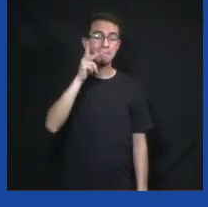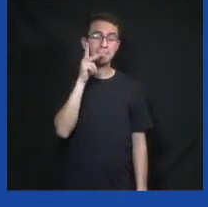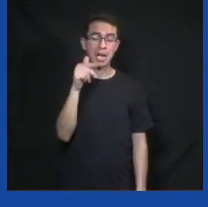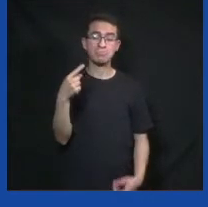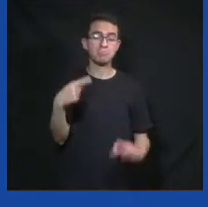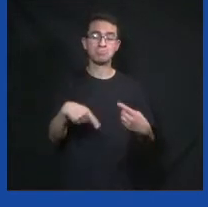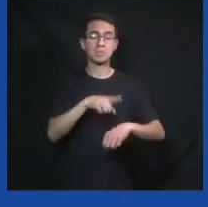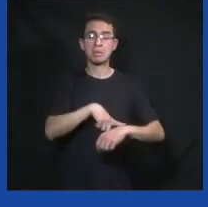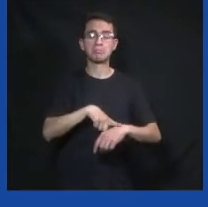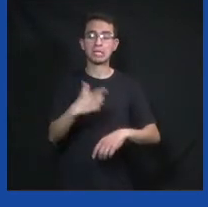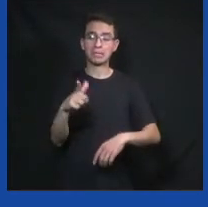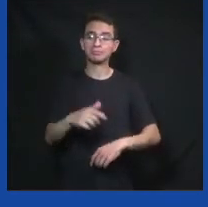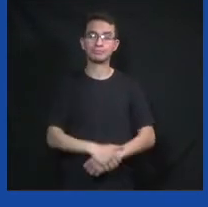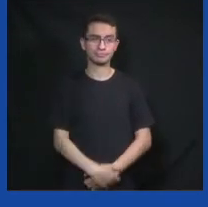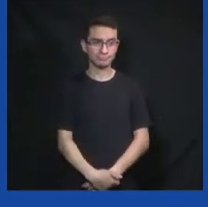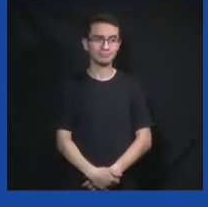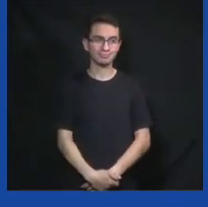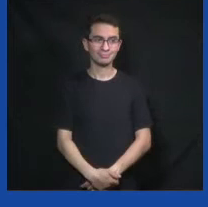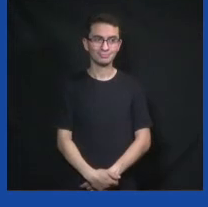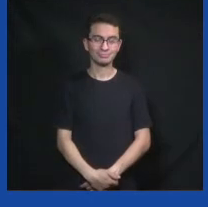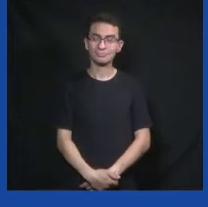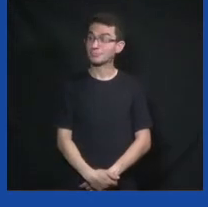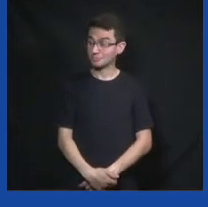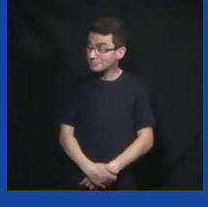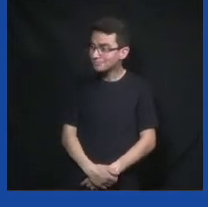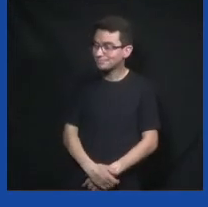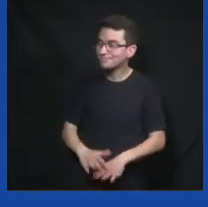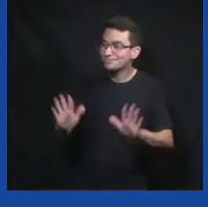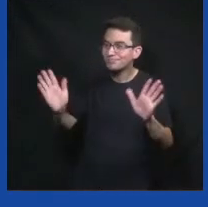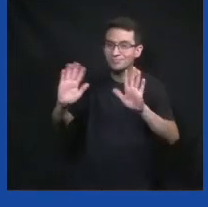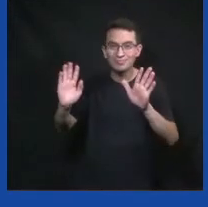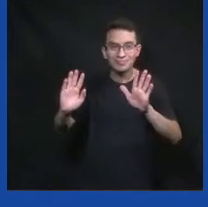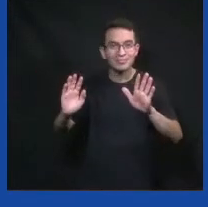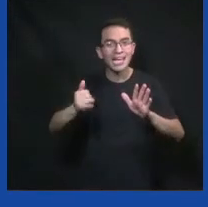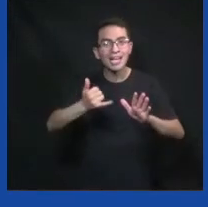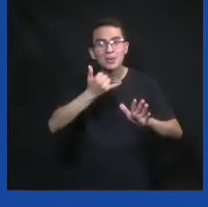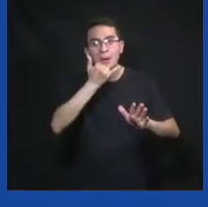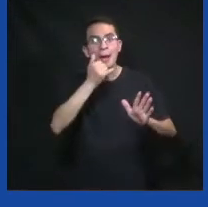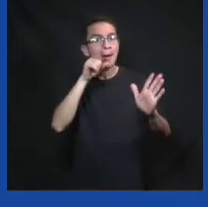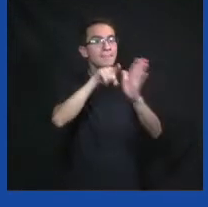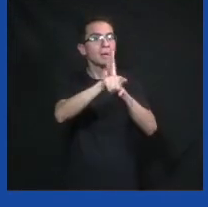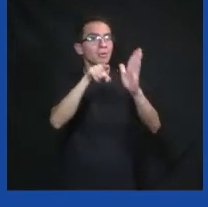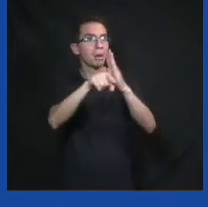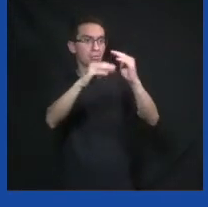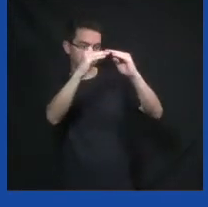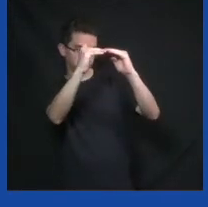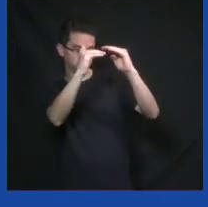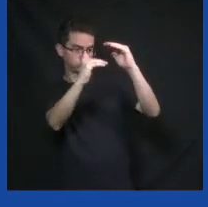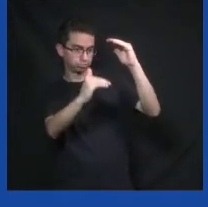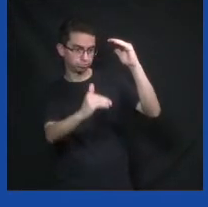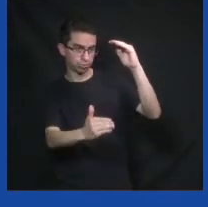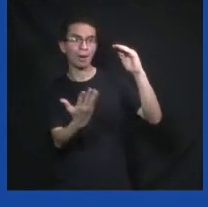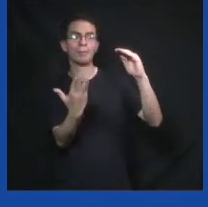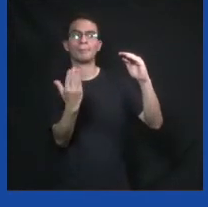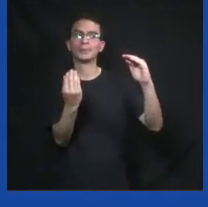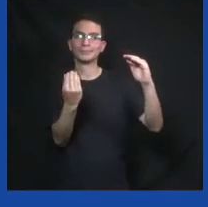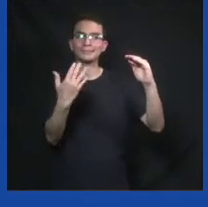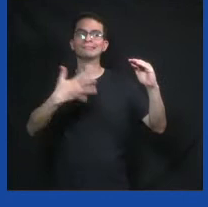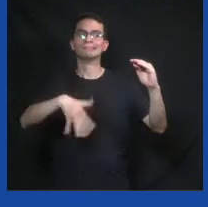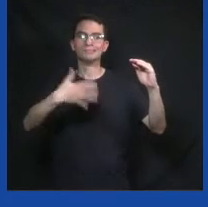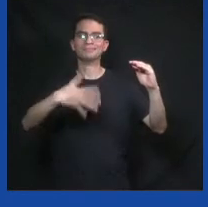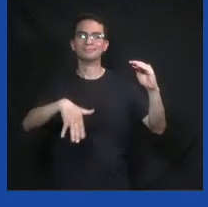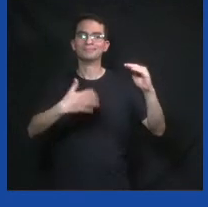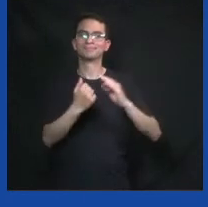Queridos, tem várias perguntas aqui, eu tenho um roteiro em mãos, mas essa provocação que o Dantas coloca é importante.